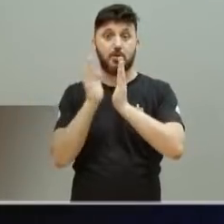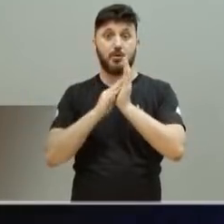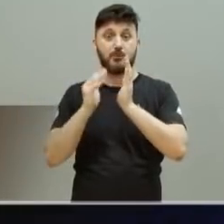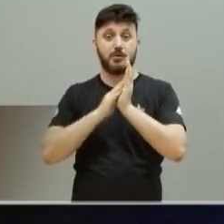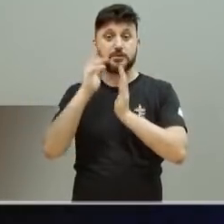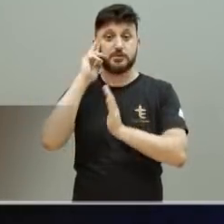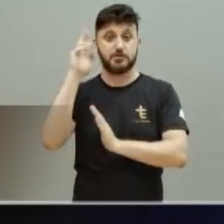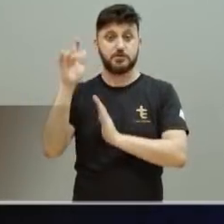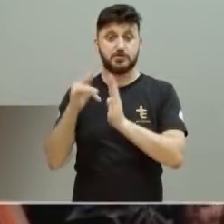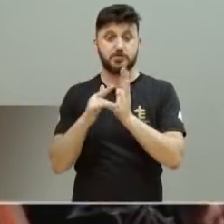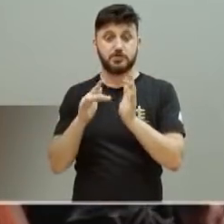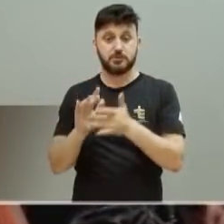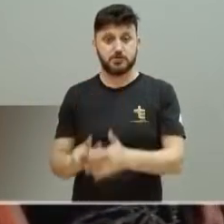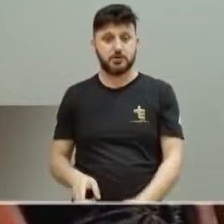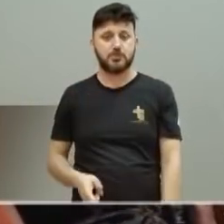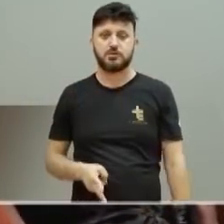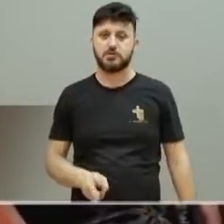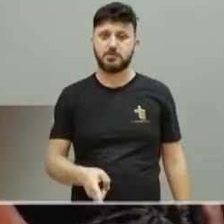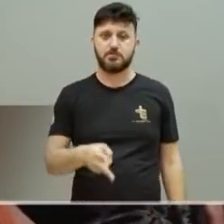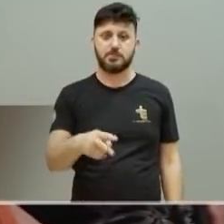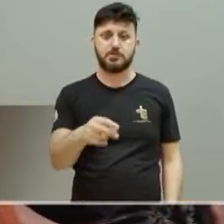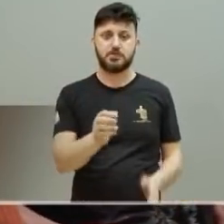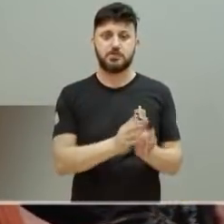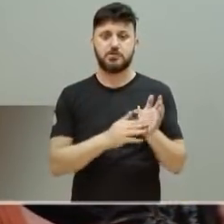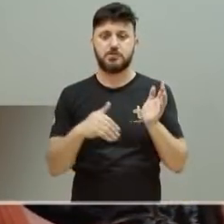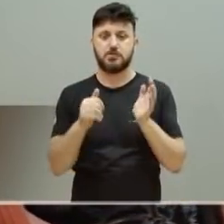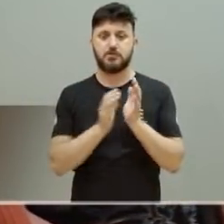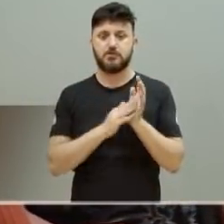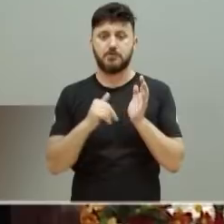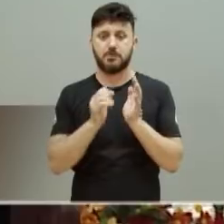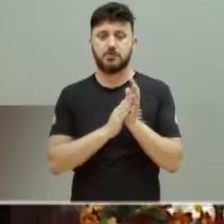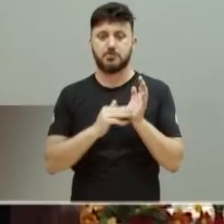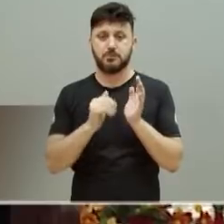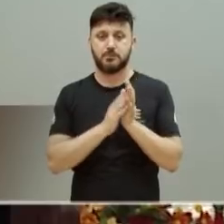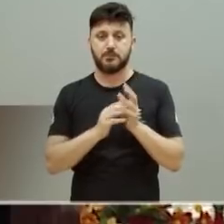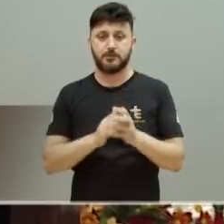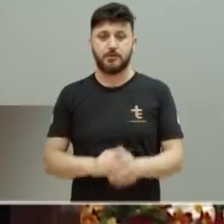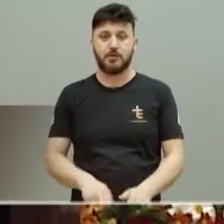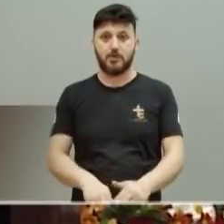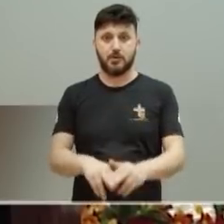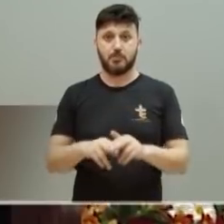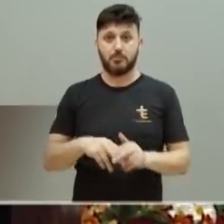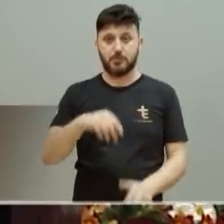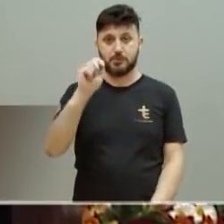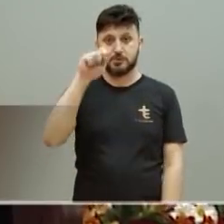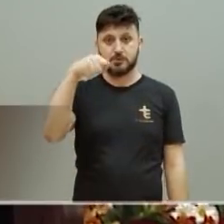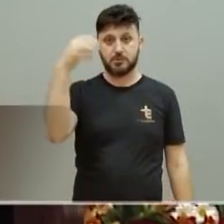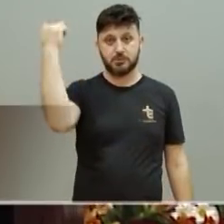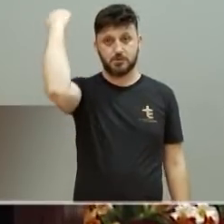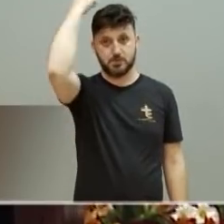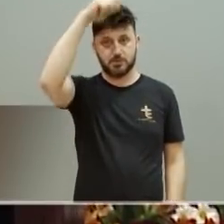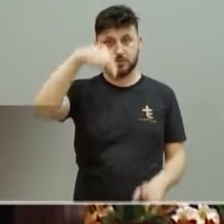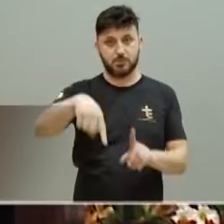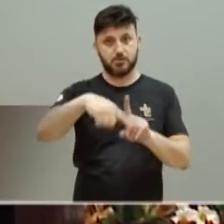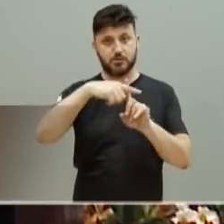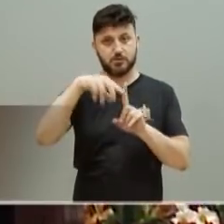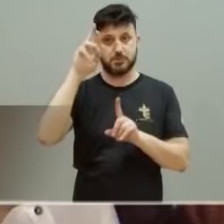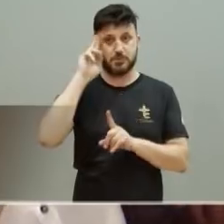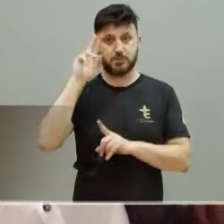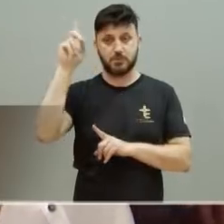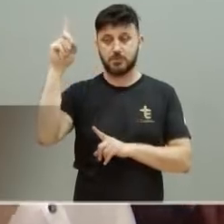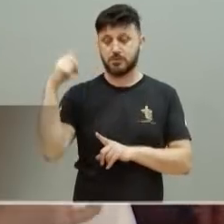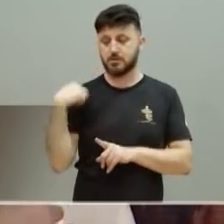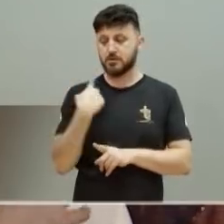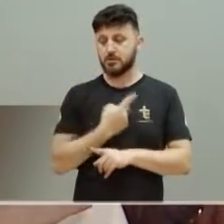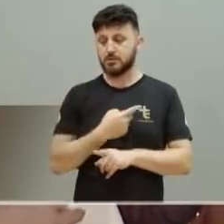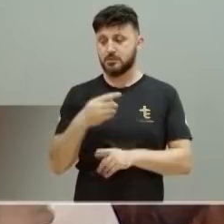nosso Senhor Jesus Cristo. Para sempre seja louvado. Pelo sinal da Santa Cruz, livrai-nos Deus, nosso Senhor,